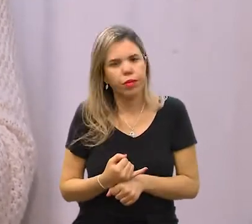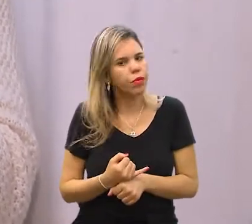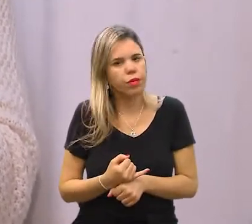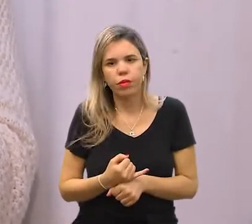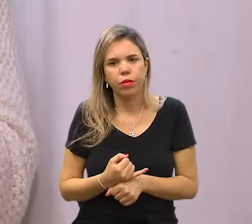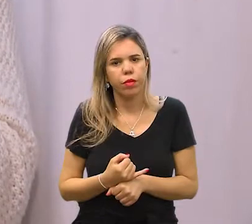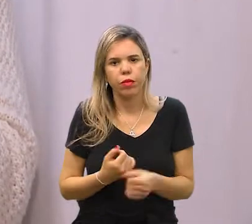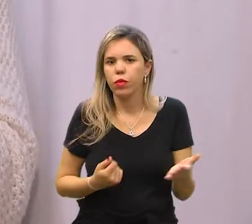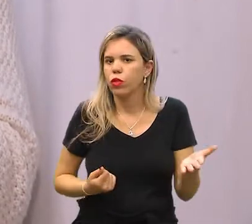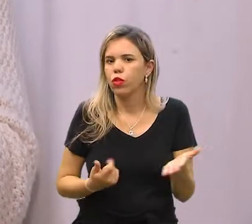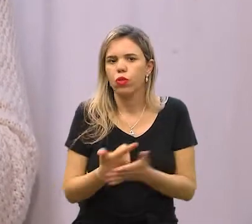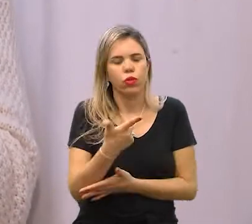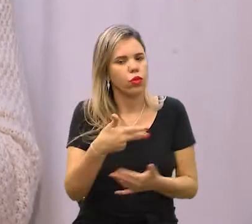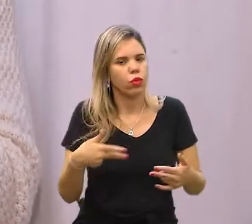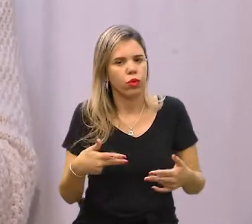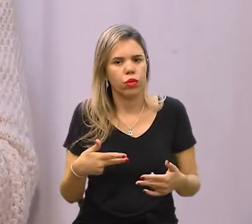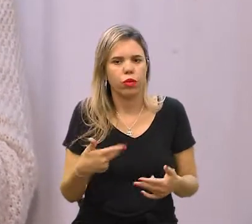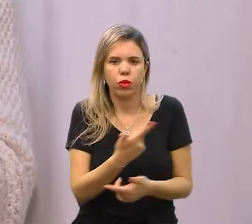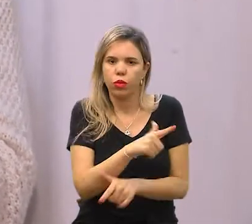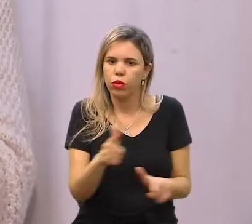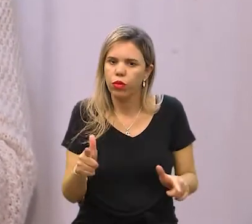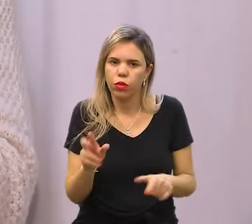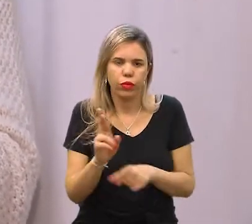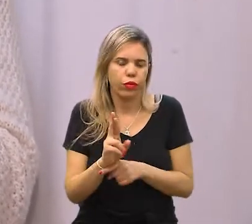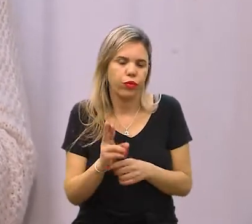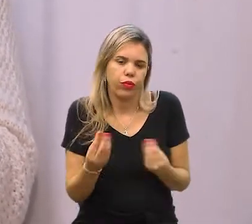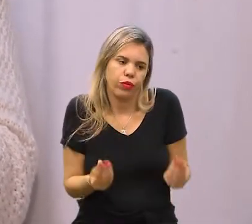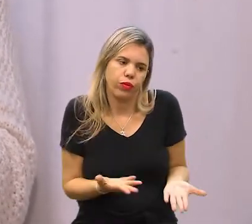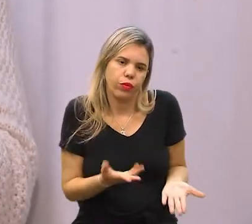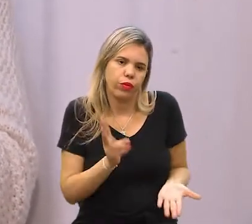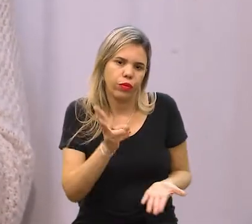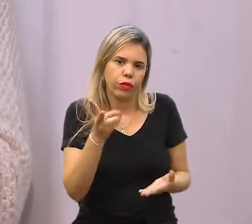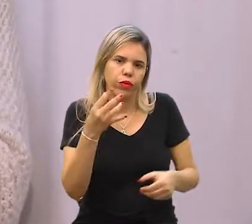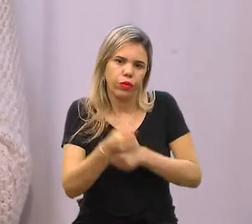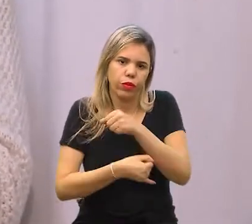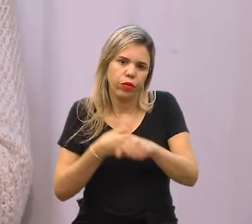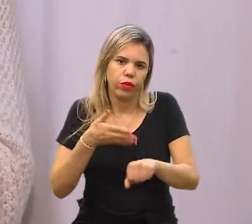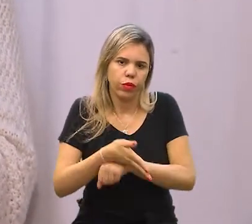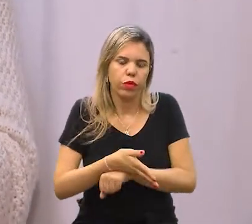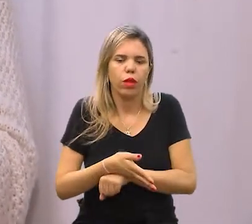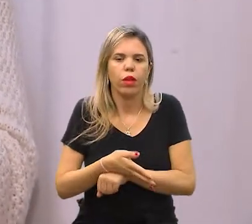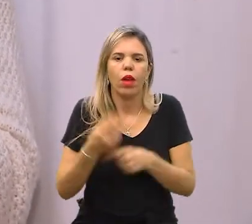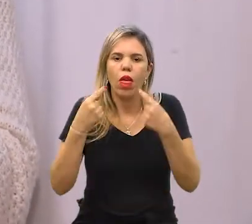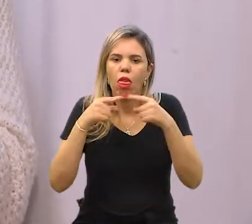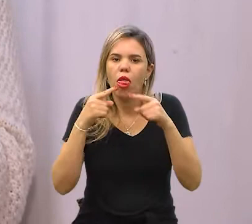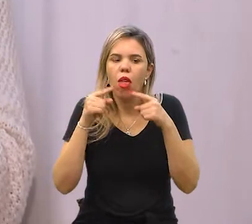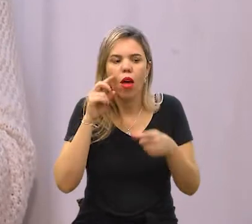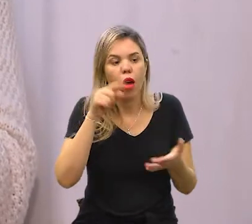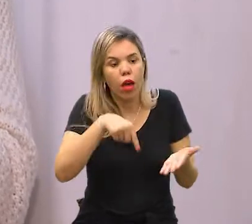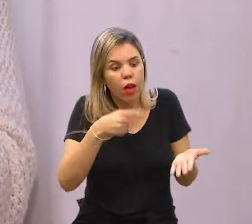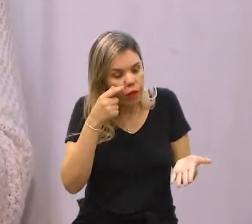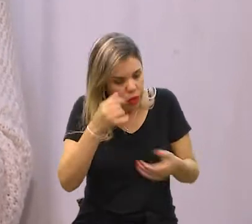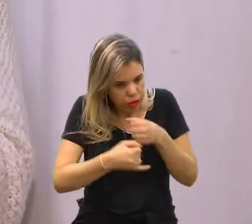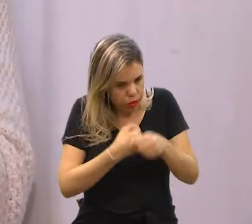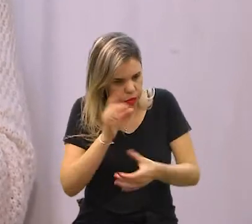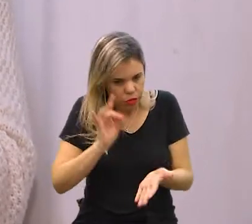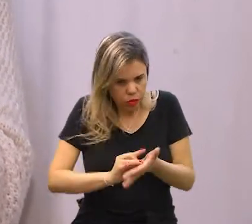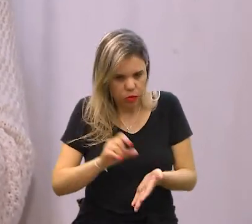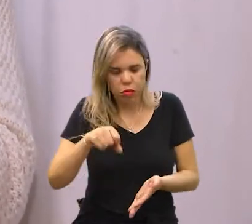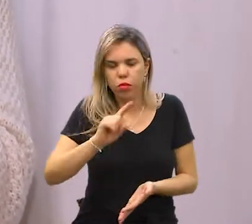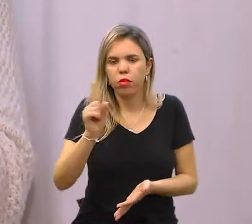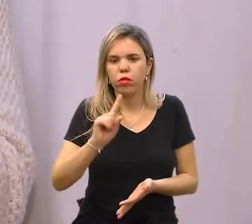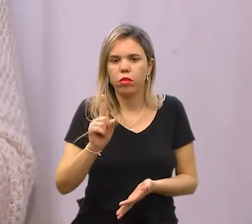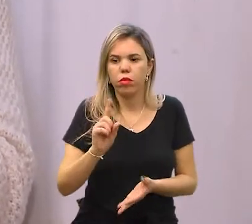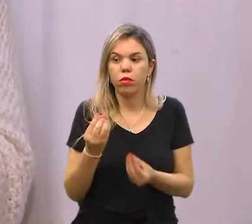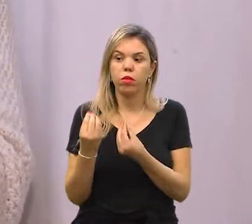jamais compre em algo que você não tenha referência. Sempre entre no site do Reclame Aqui para saber se esse site é verdadeiro, se